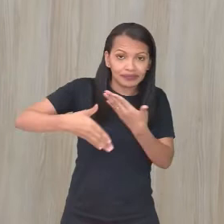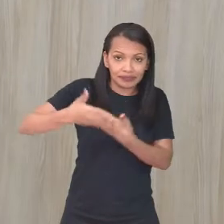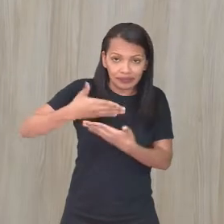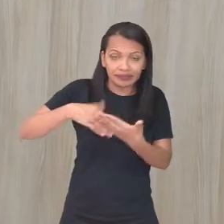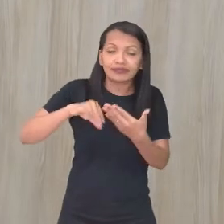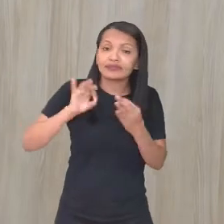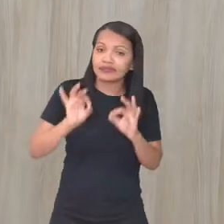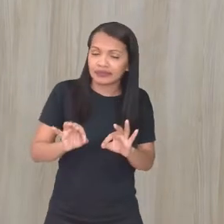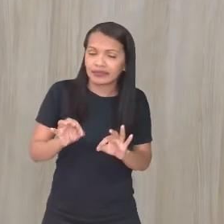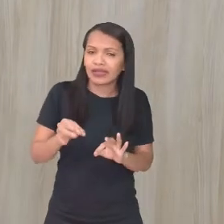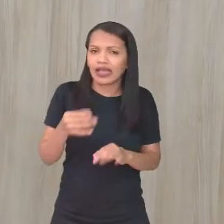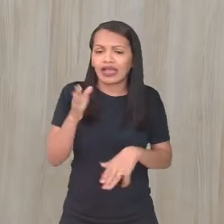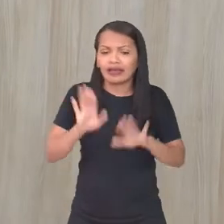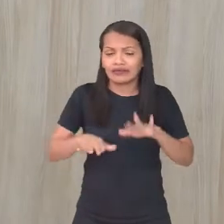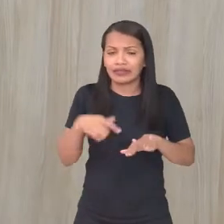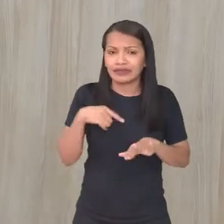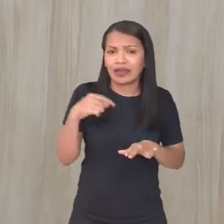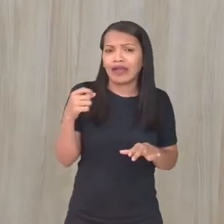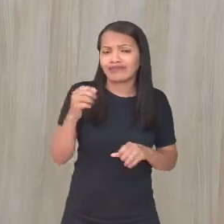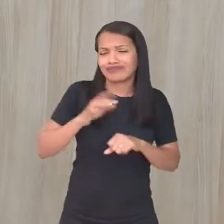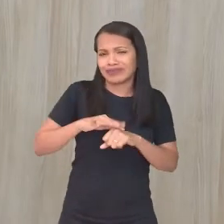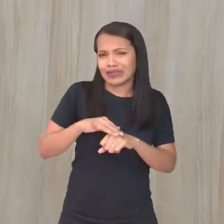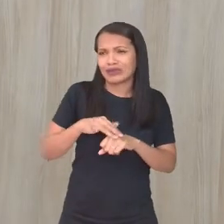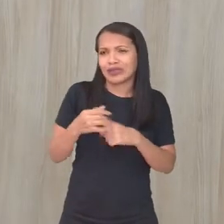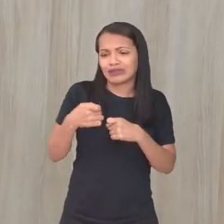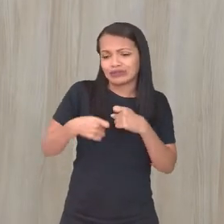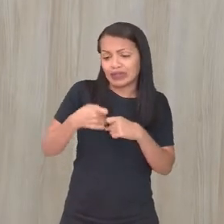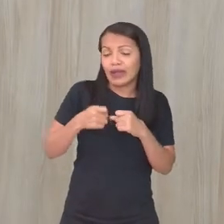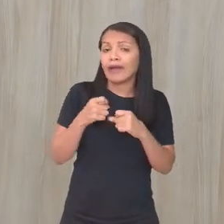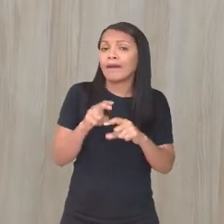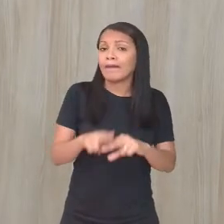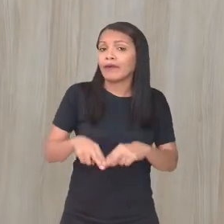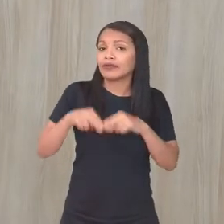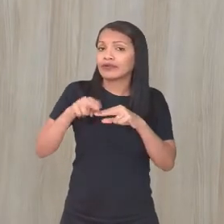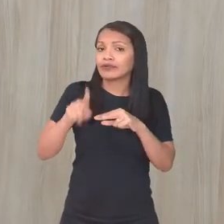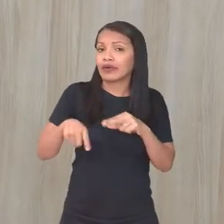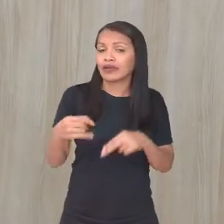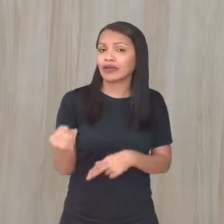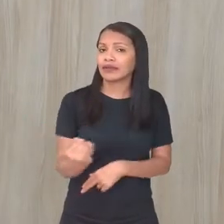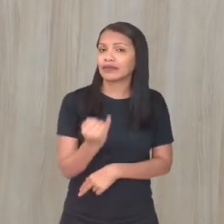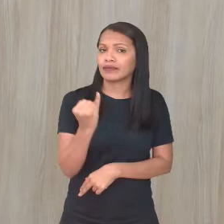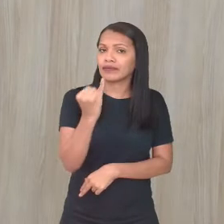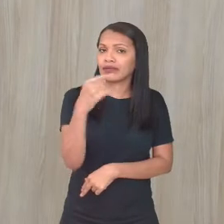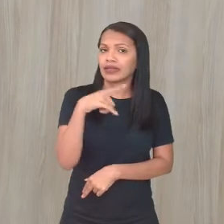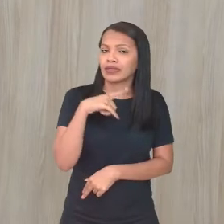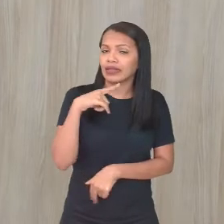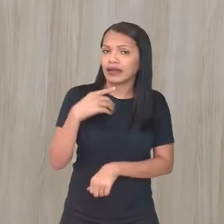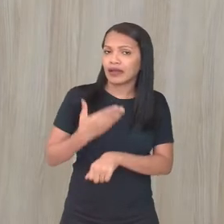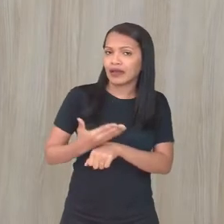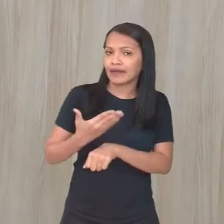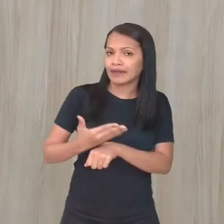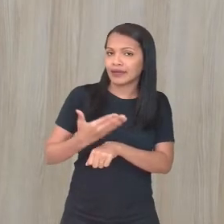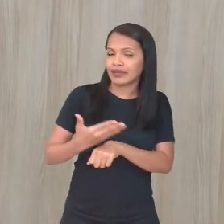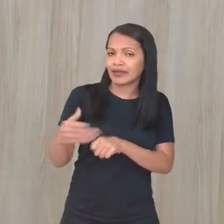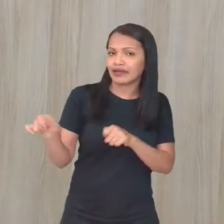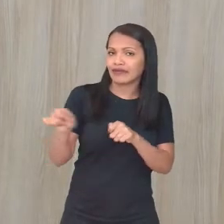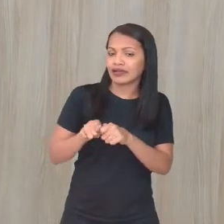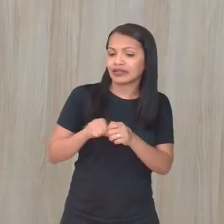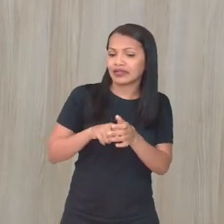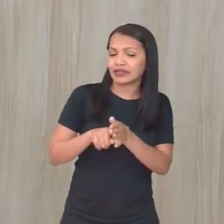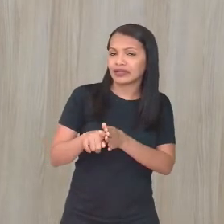mesma imunidade, a mesma saúde com ela, e aquela pessoa adoece. Por isso é muito importante, pessoal, ter a prática de fazer